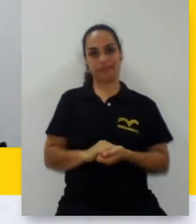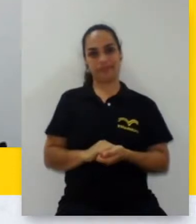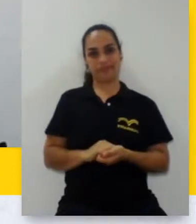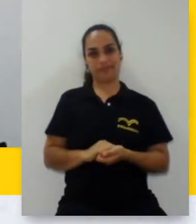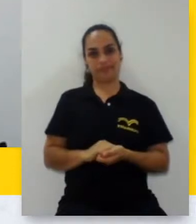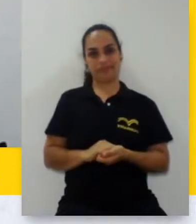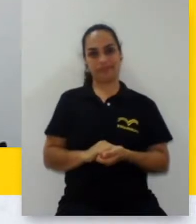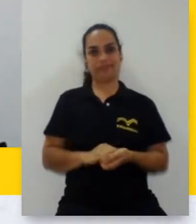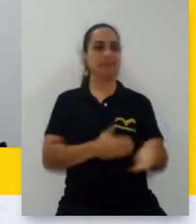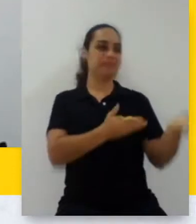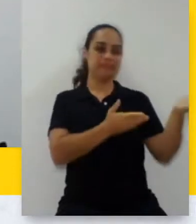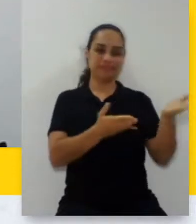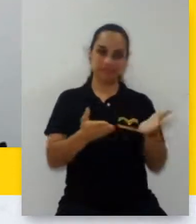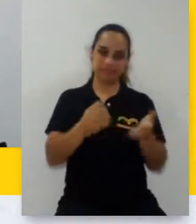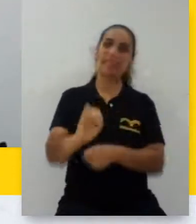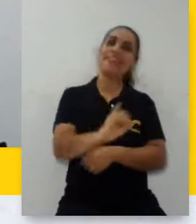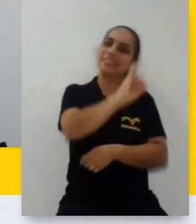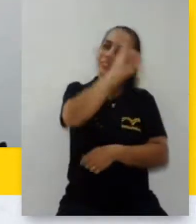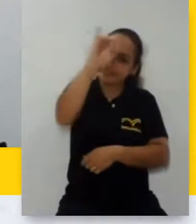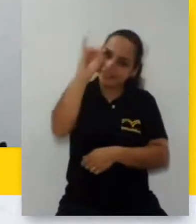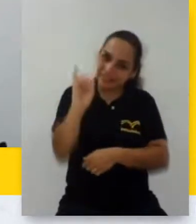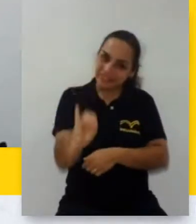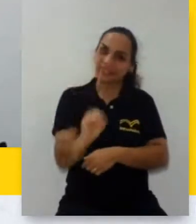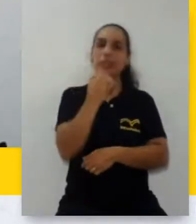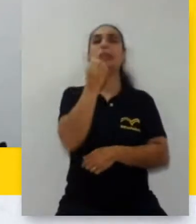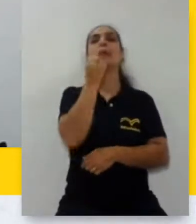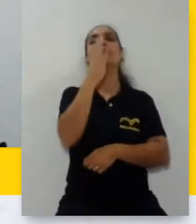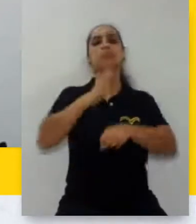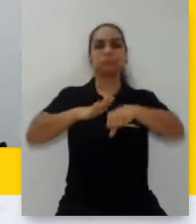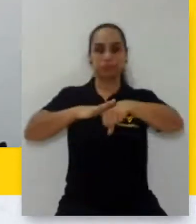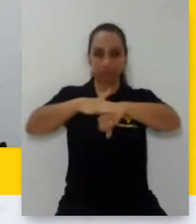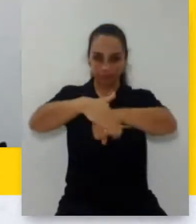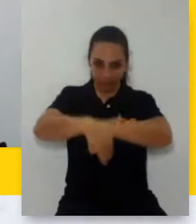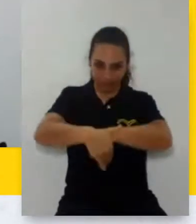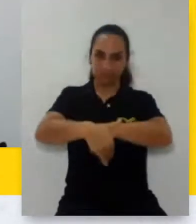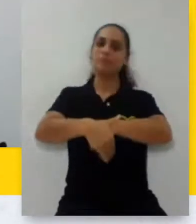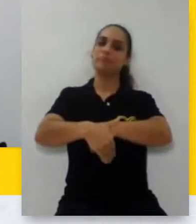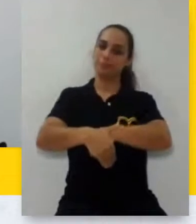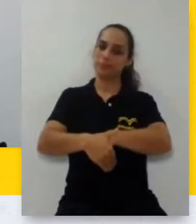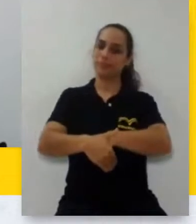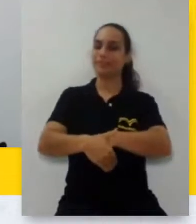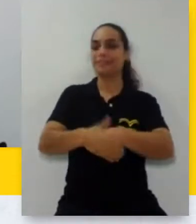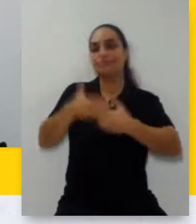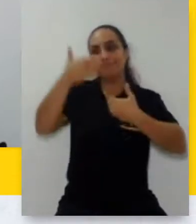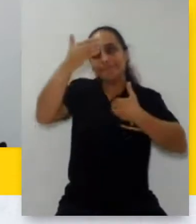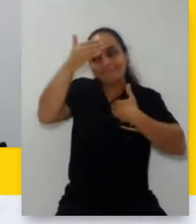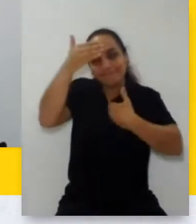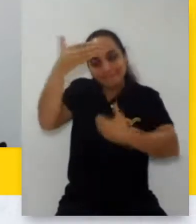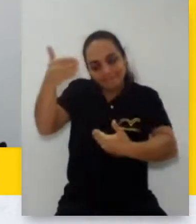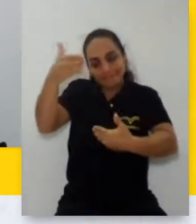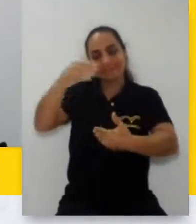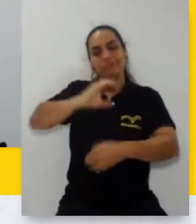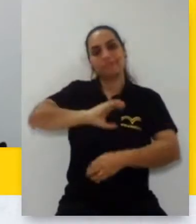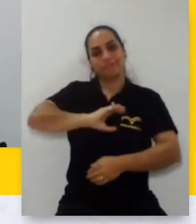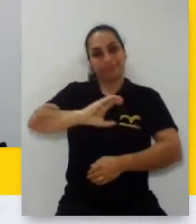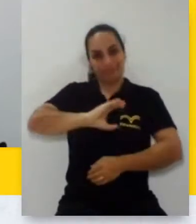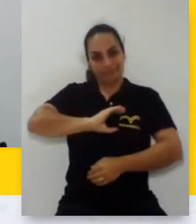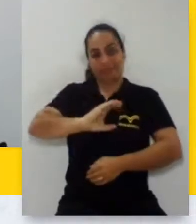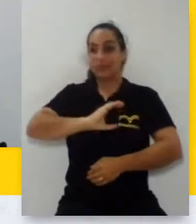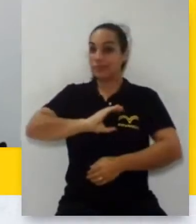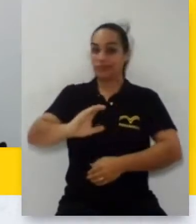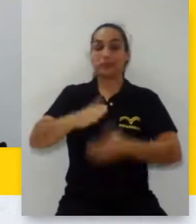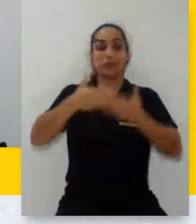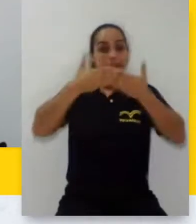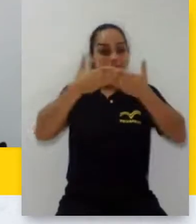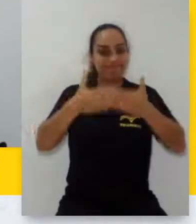Olá, pessoal. Boa noite. Meike, obrigado por essa calorosa abertura nessa noite tão importante